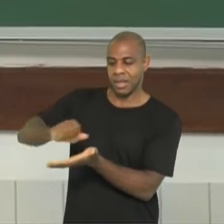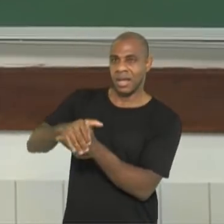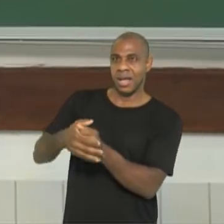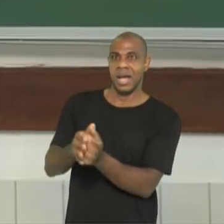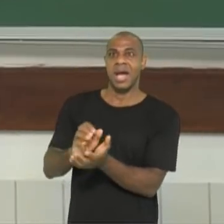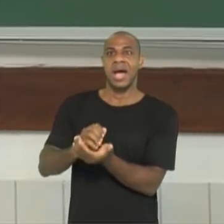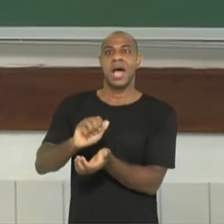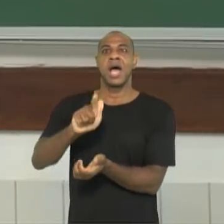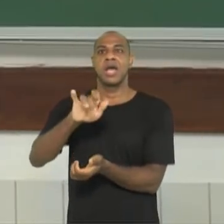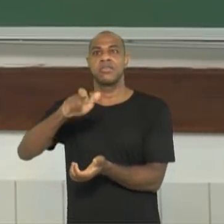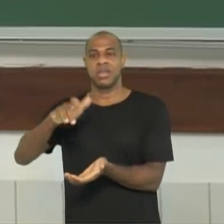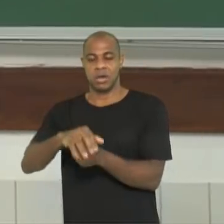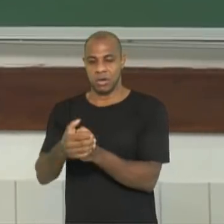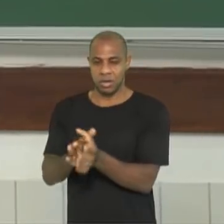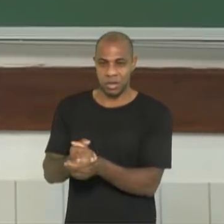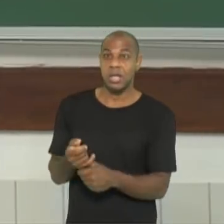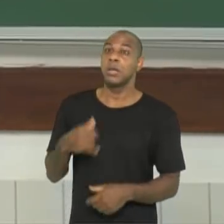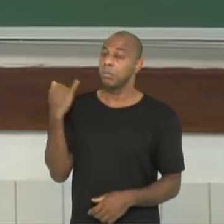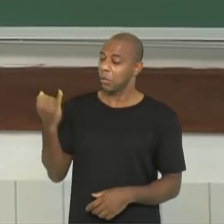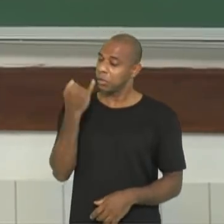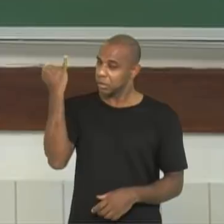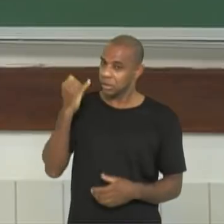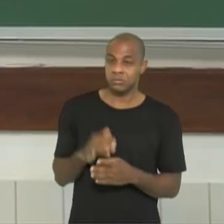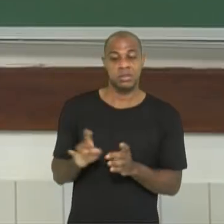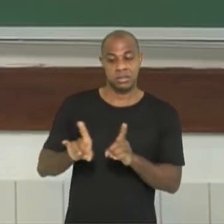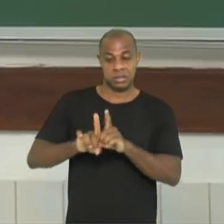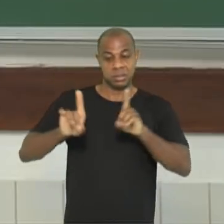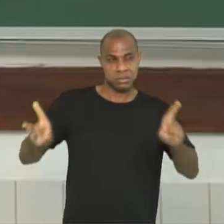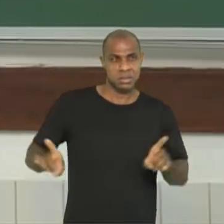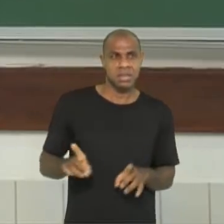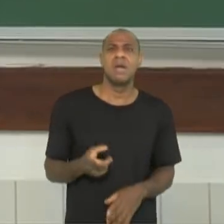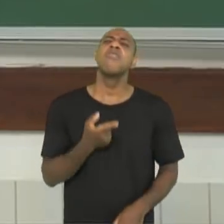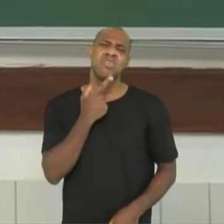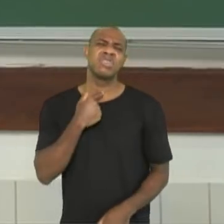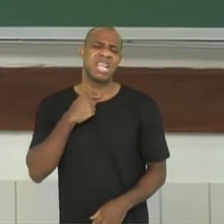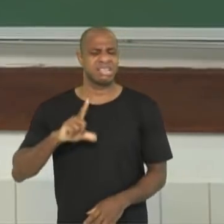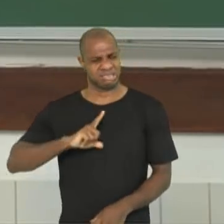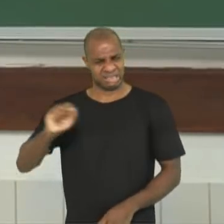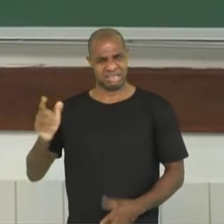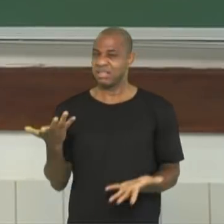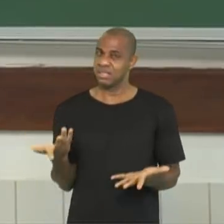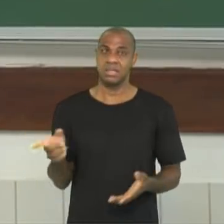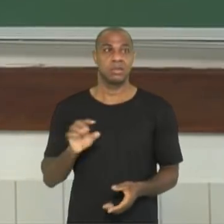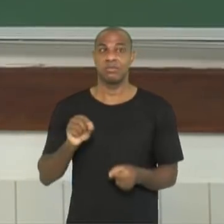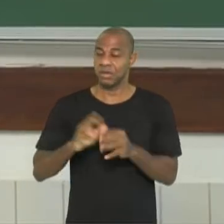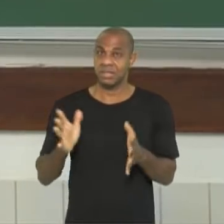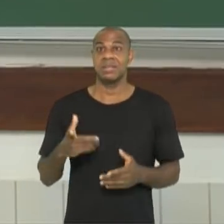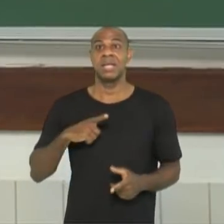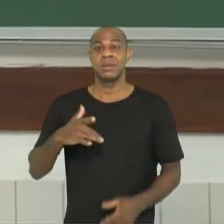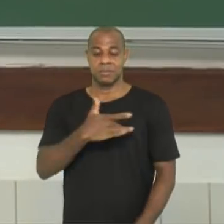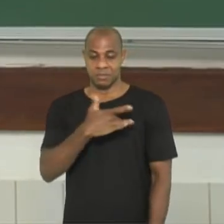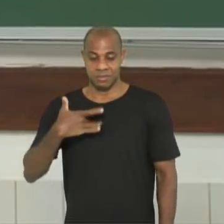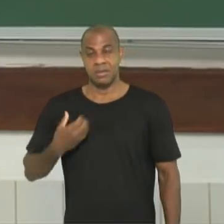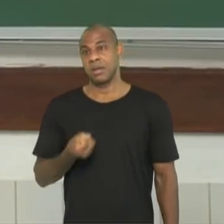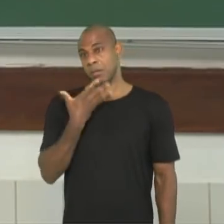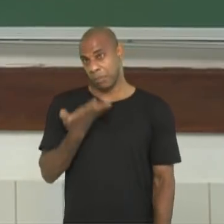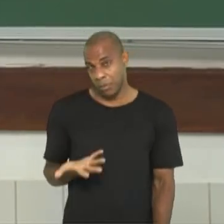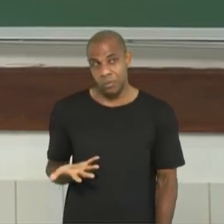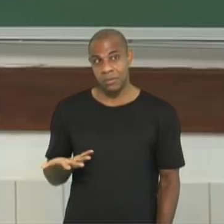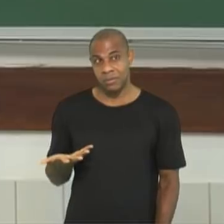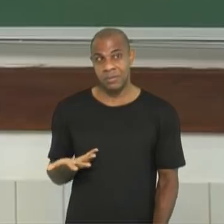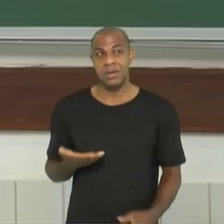muito importante, fiquem em casa, eu sei que dá vontade de sair, mas não façam isso. Tenham uma rotina saudável com a família de